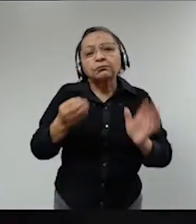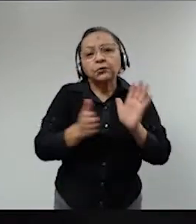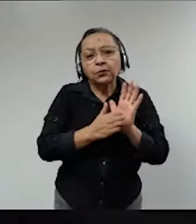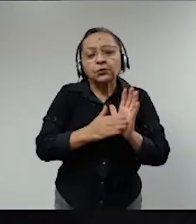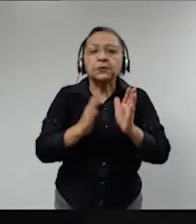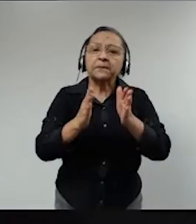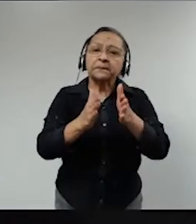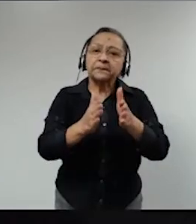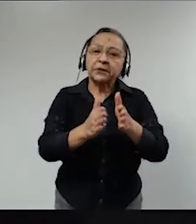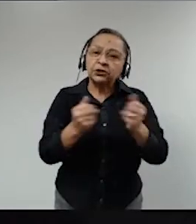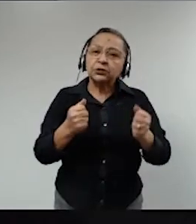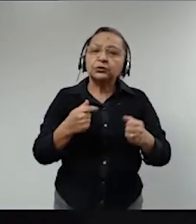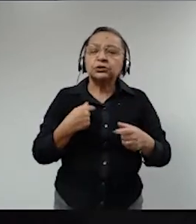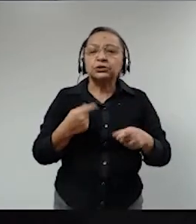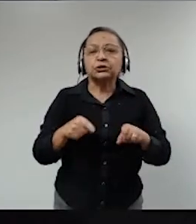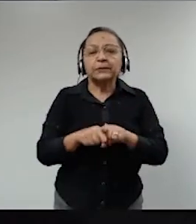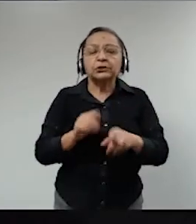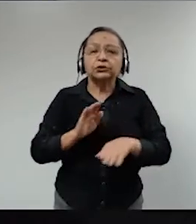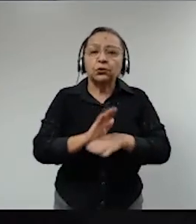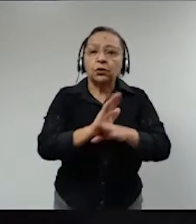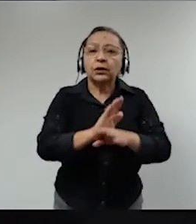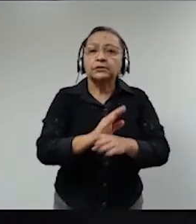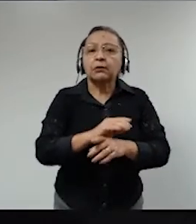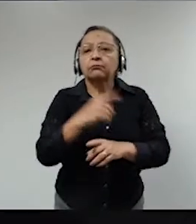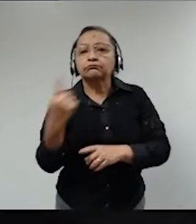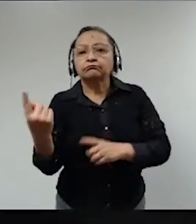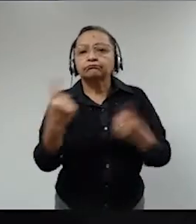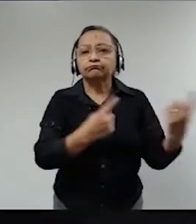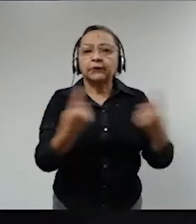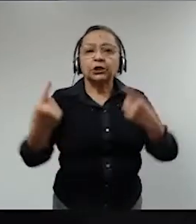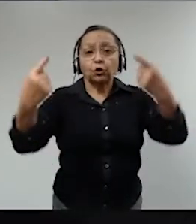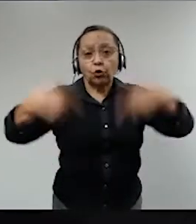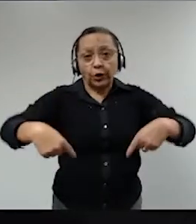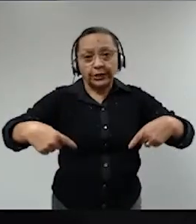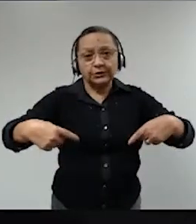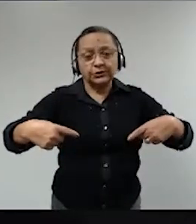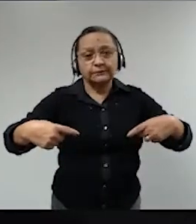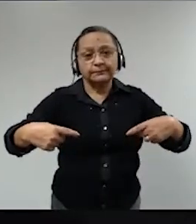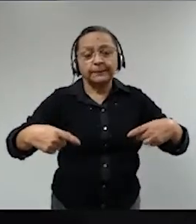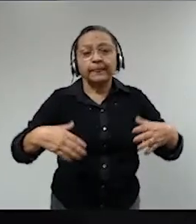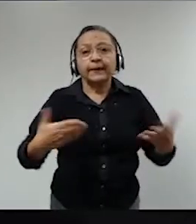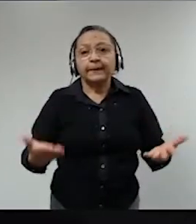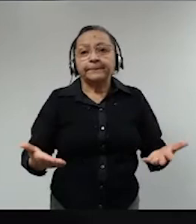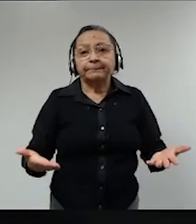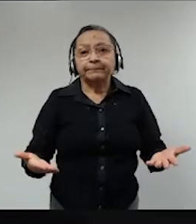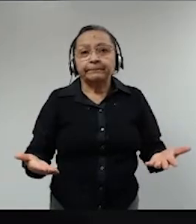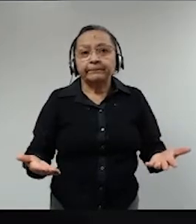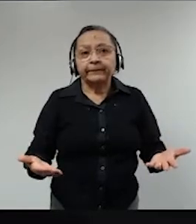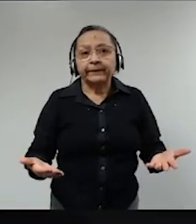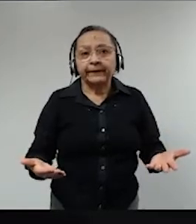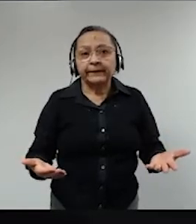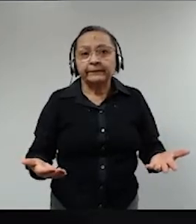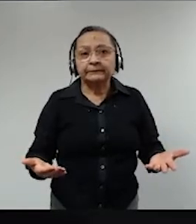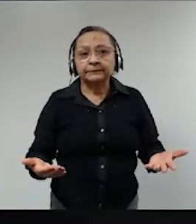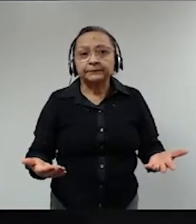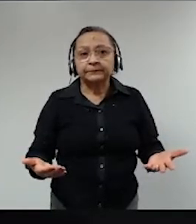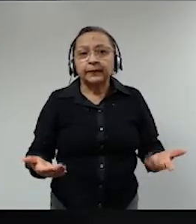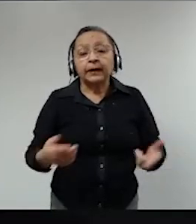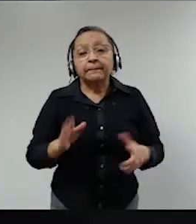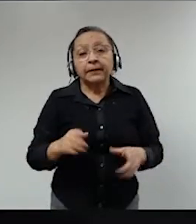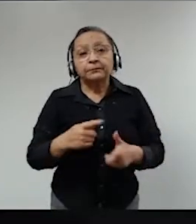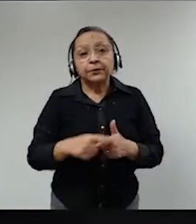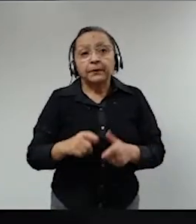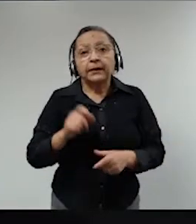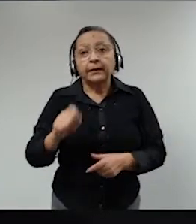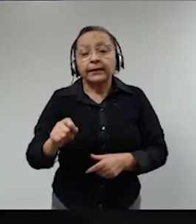de colaboração entre concorrentes. Desse modo, e Cordeiro aqui não vai me deixar